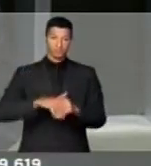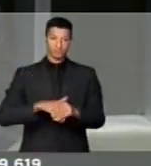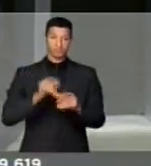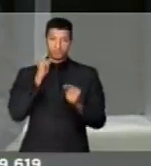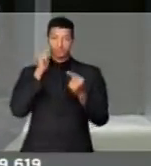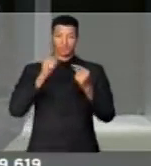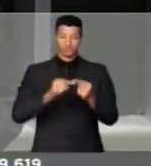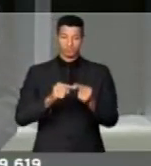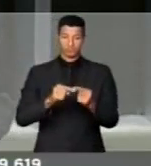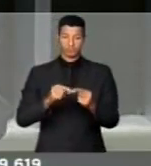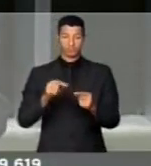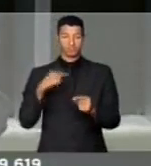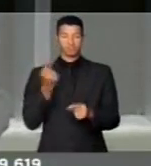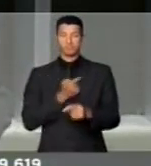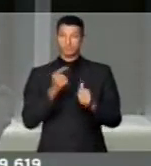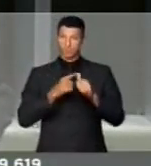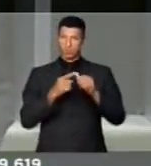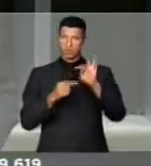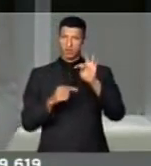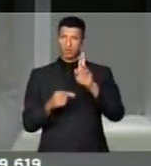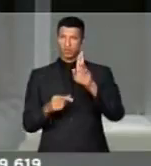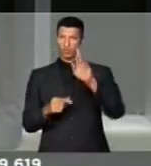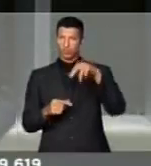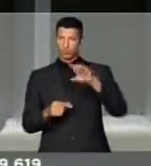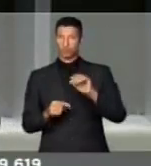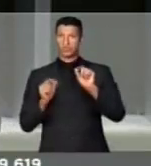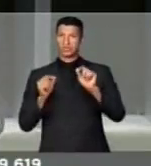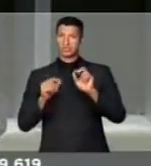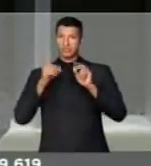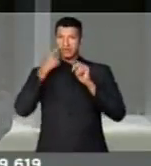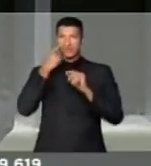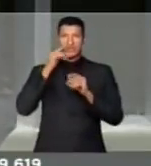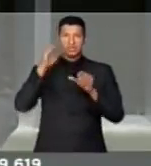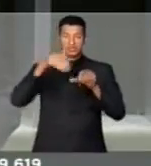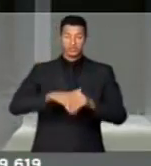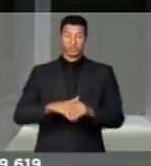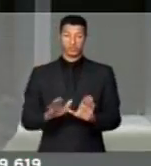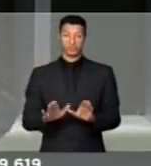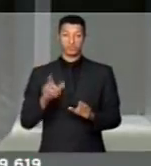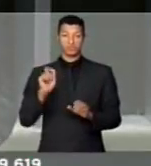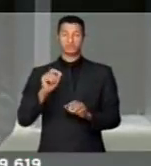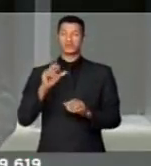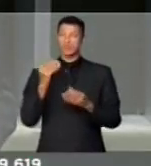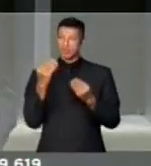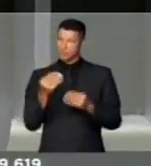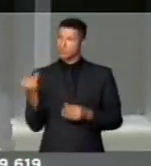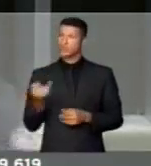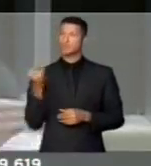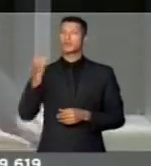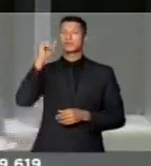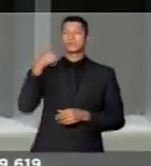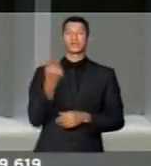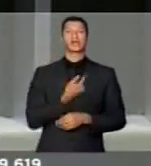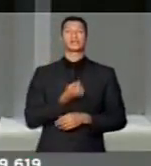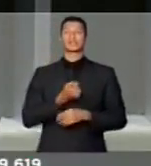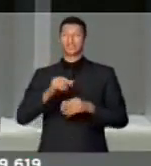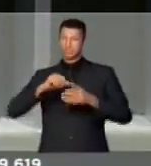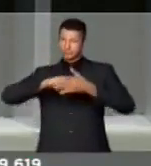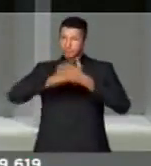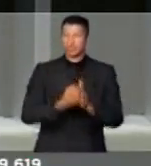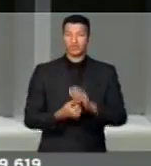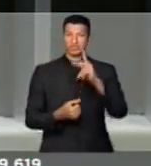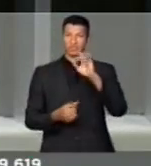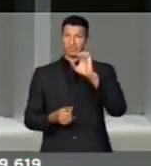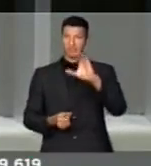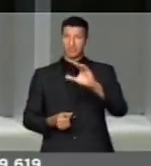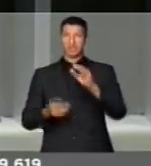a favor no primeiro turno, que revejam esse voto. É muito importante que a gente derrote essa PEC